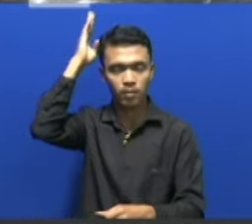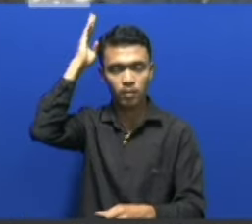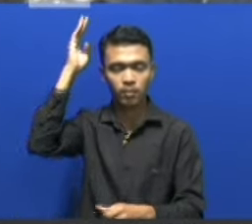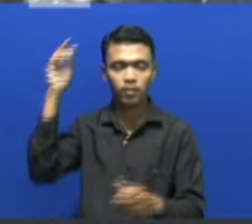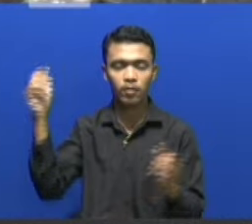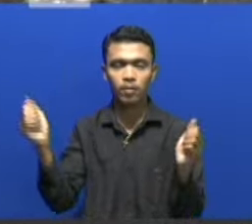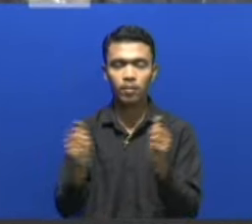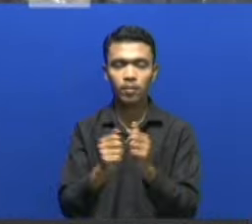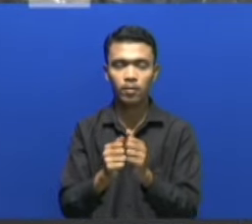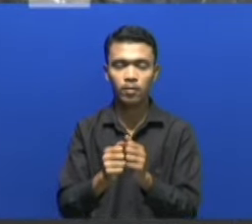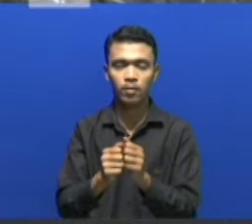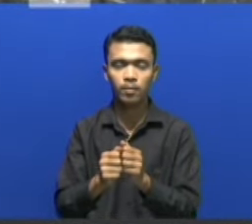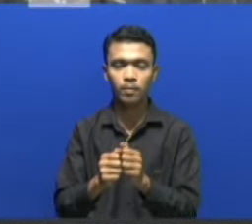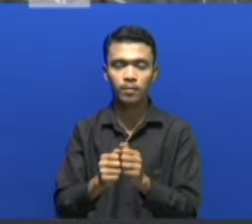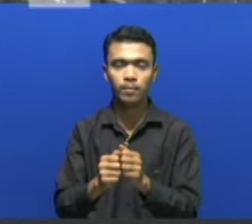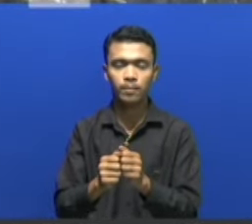no mas